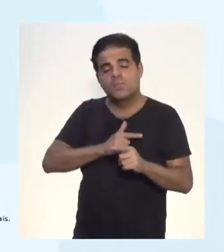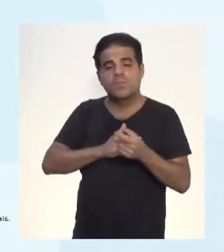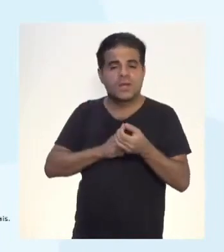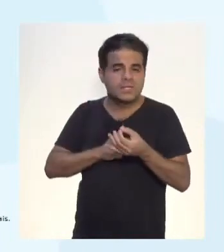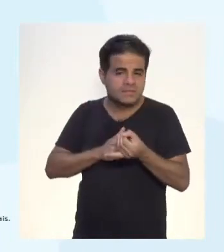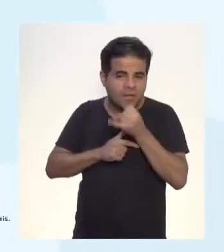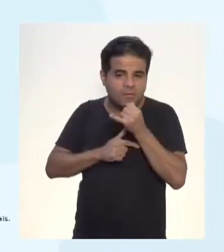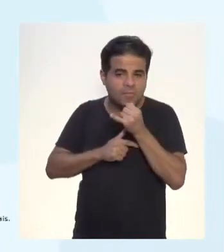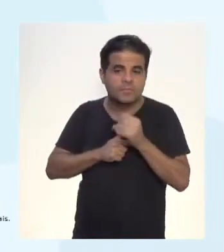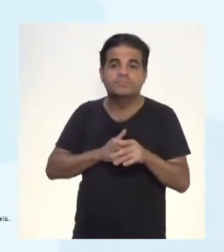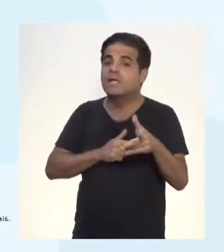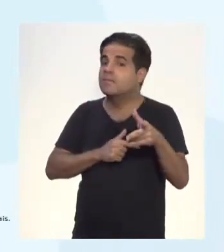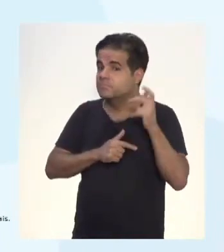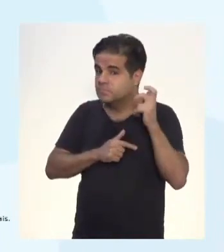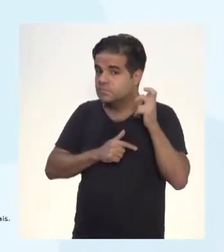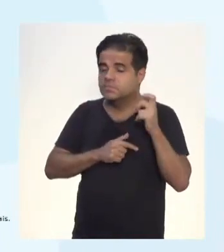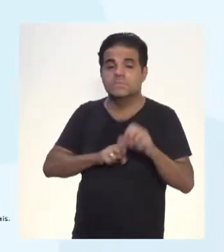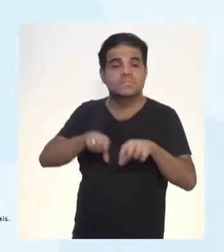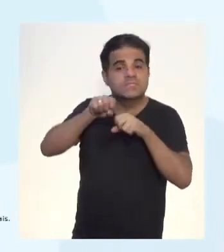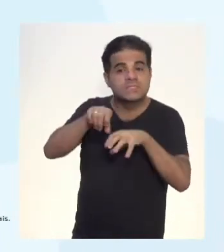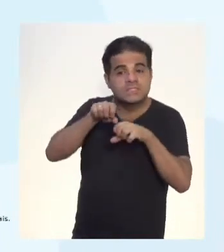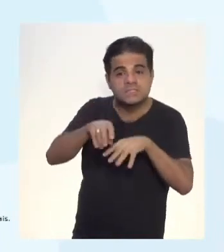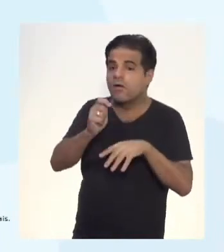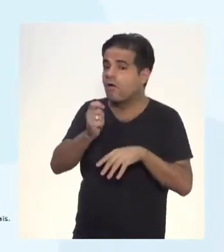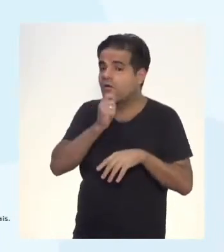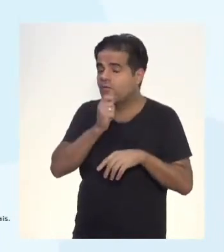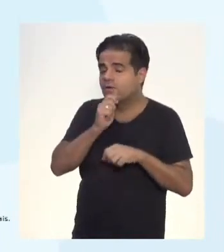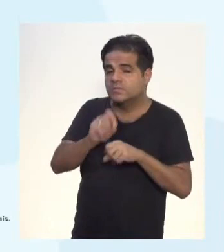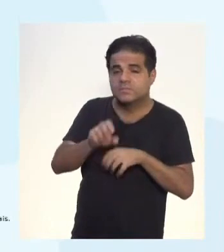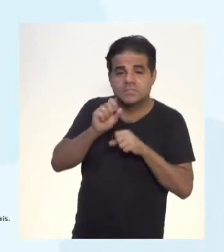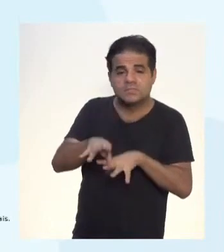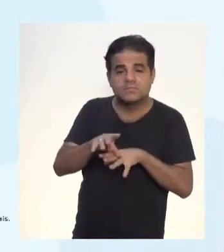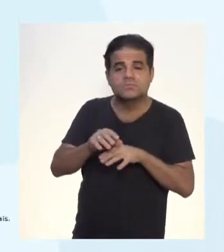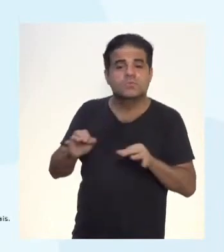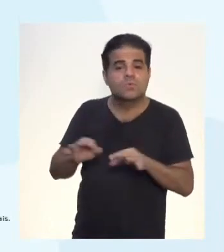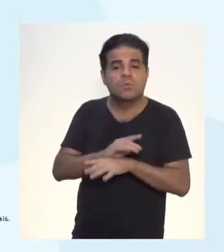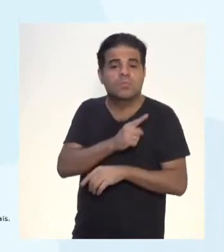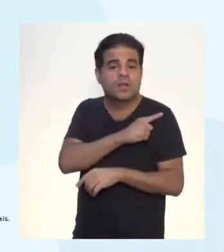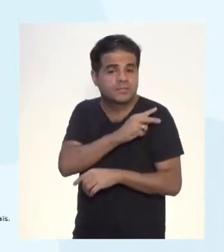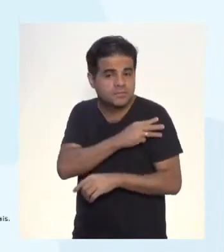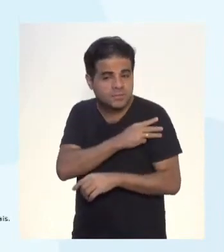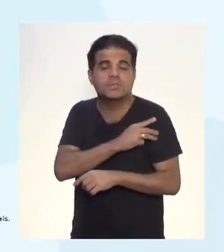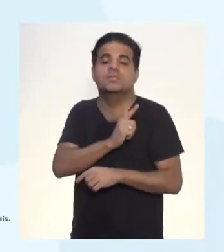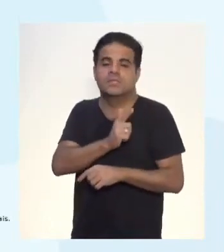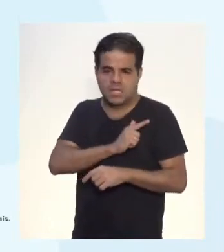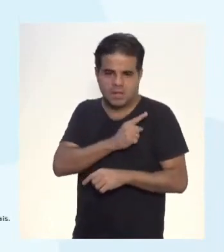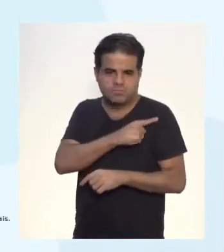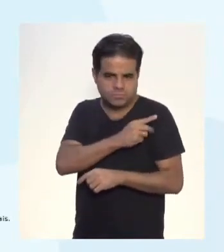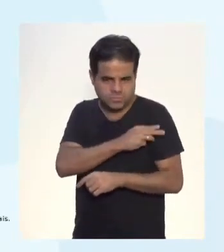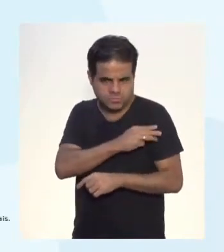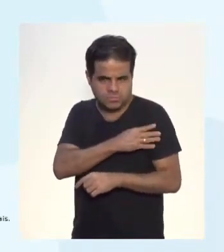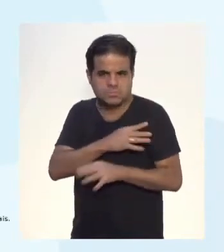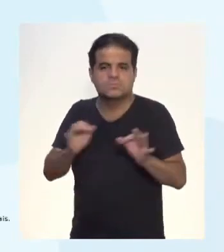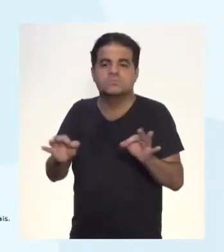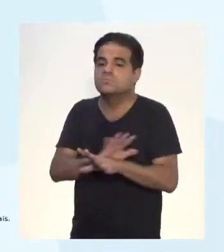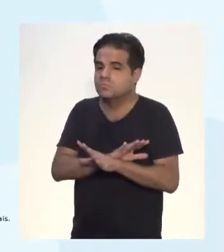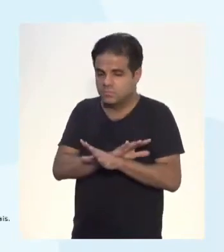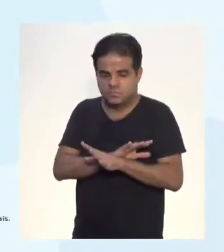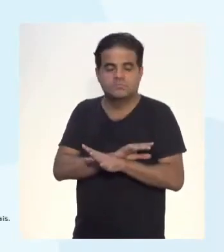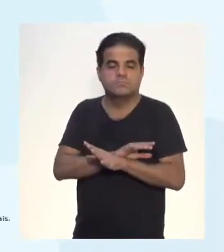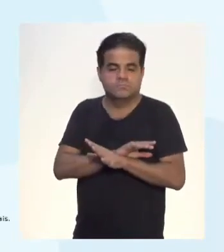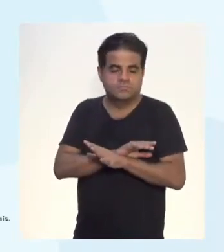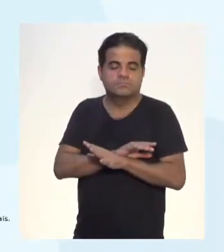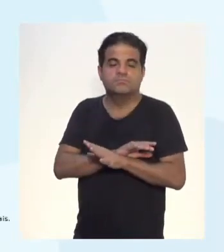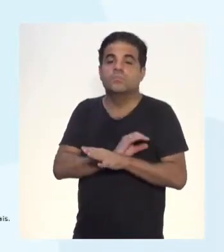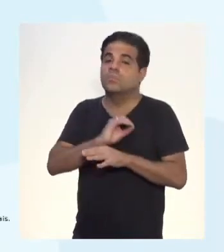ó, a gente percebe, sem instrução ao ensino fundamental completo, com o ensino fundamental completo, né, o ensino